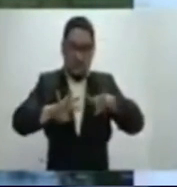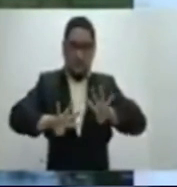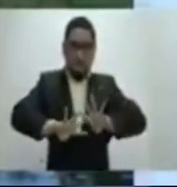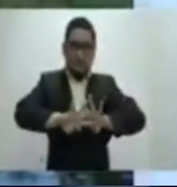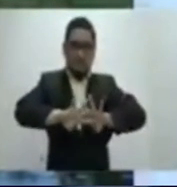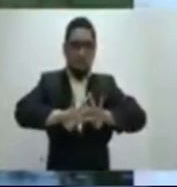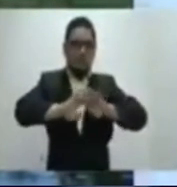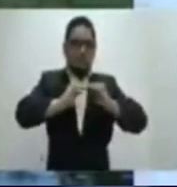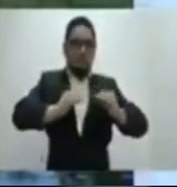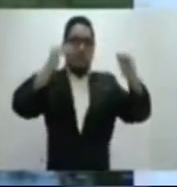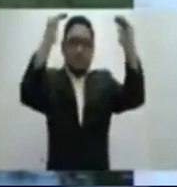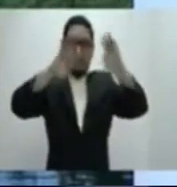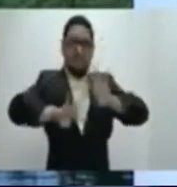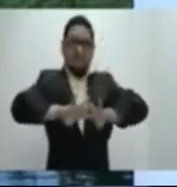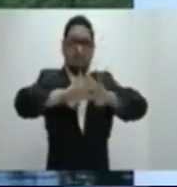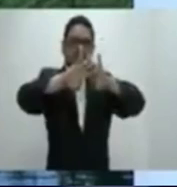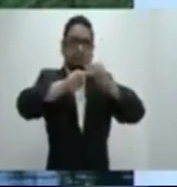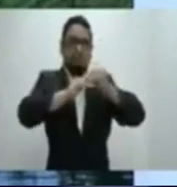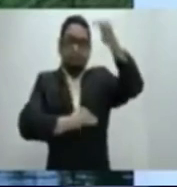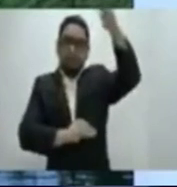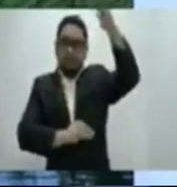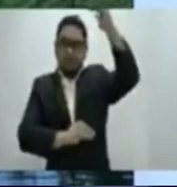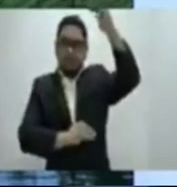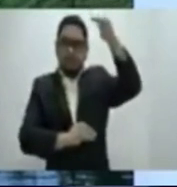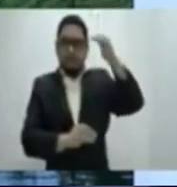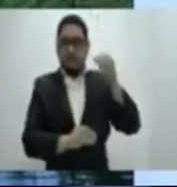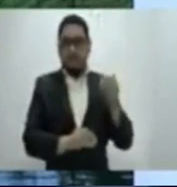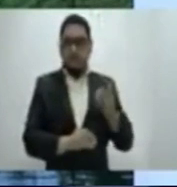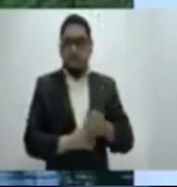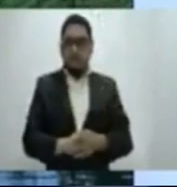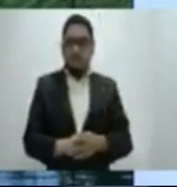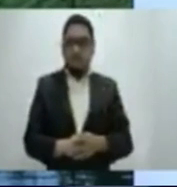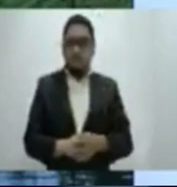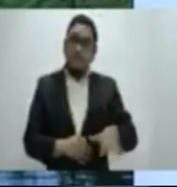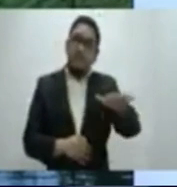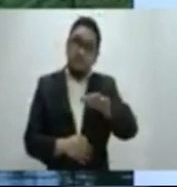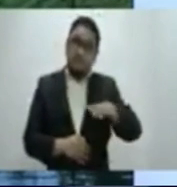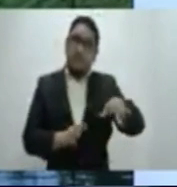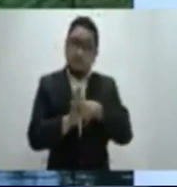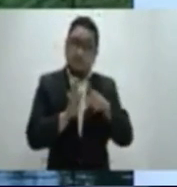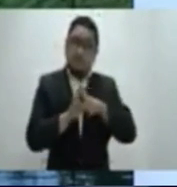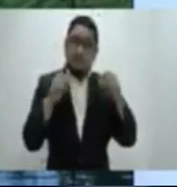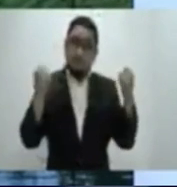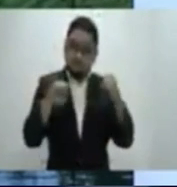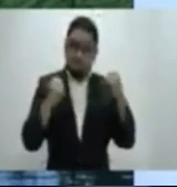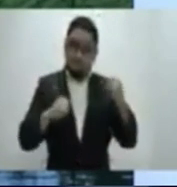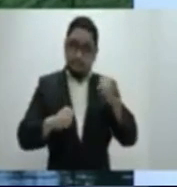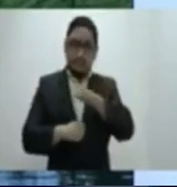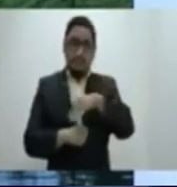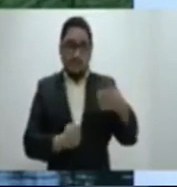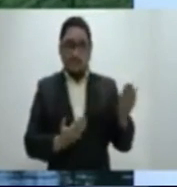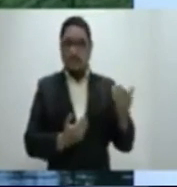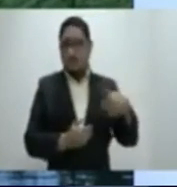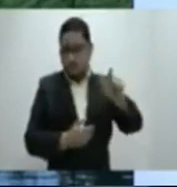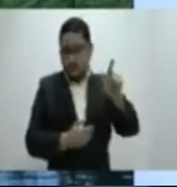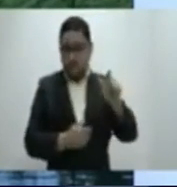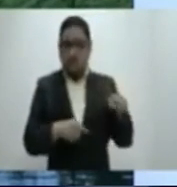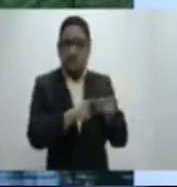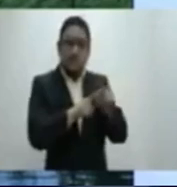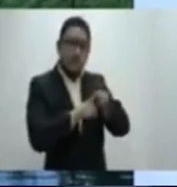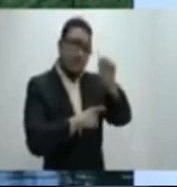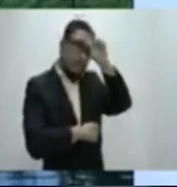que crianças praticam atividade física. E também ao prefeito Davi Almeida, que possa colocar, fazer